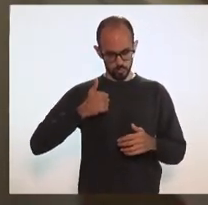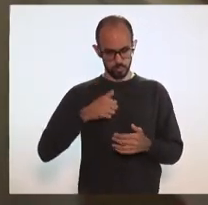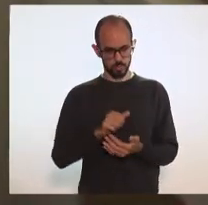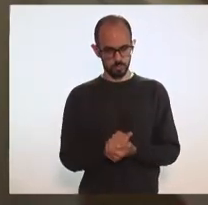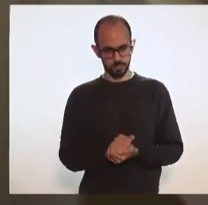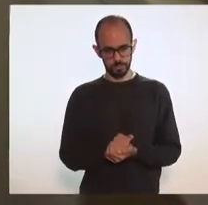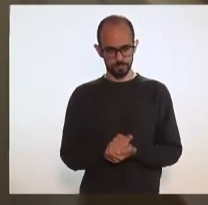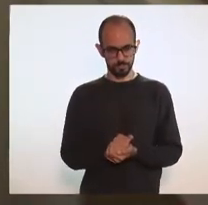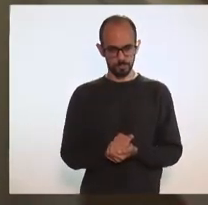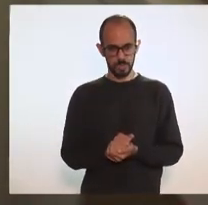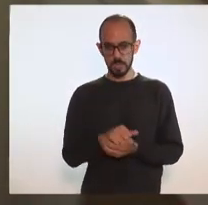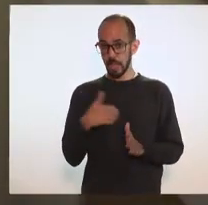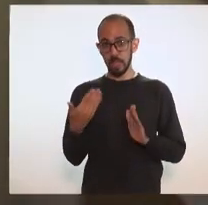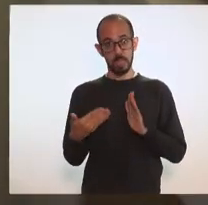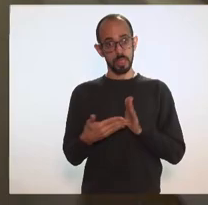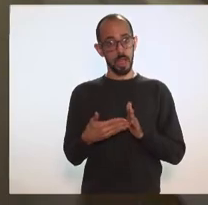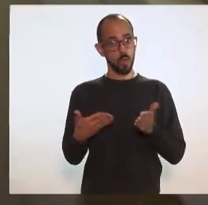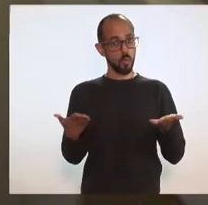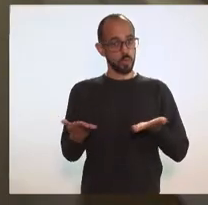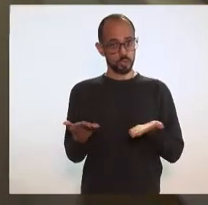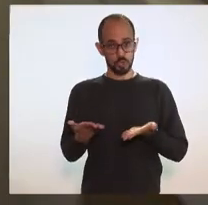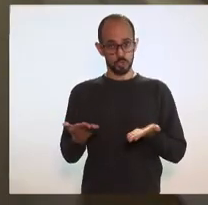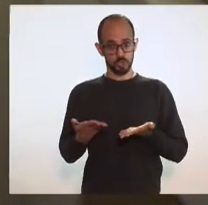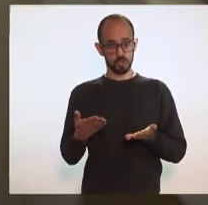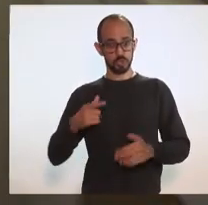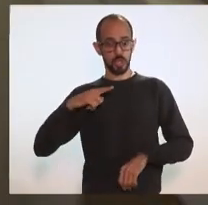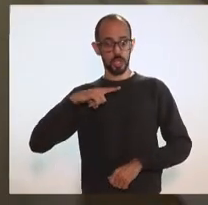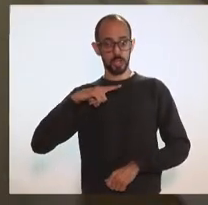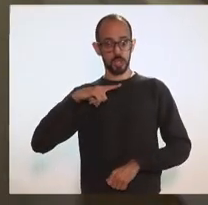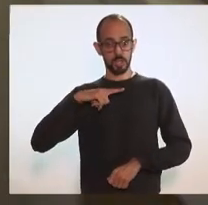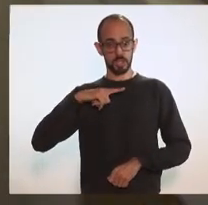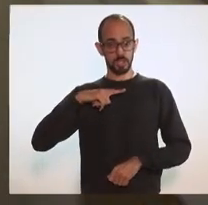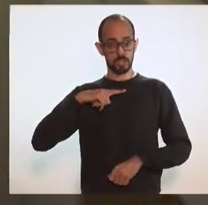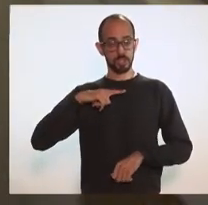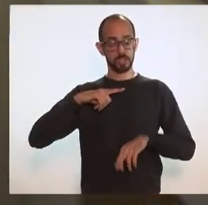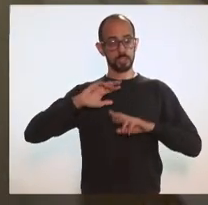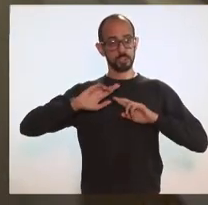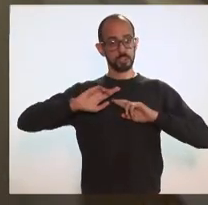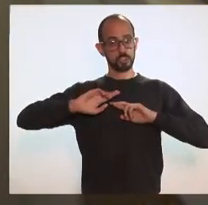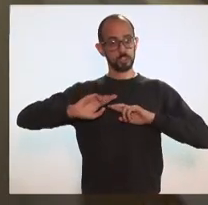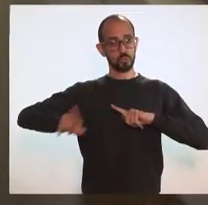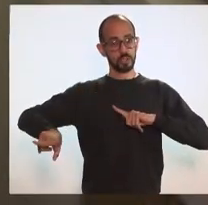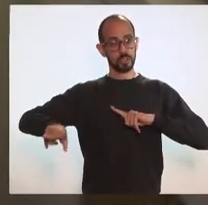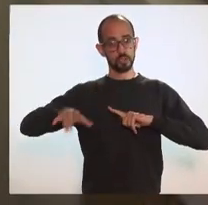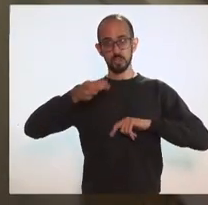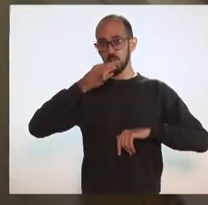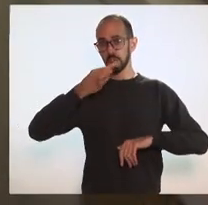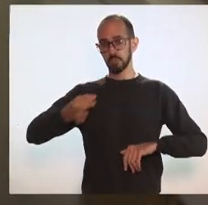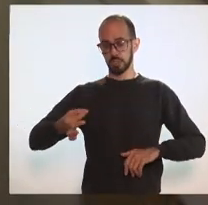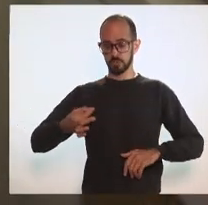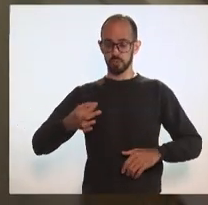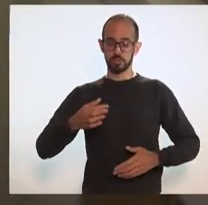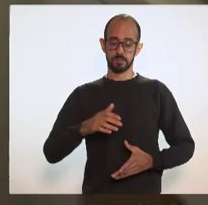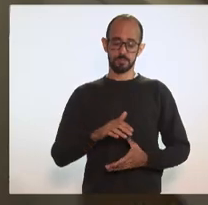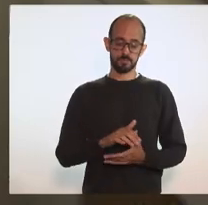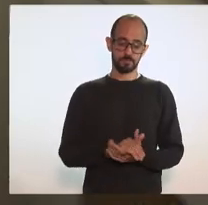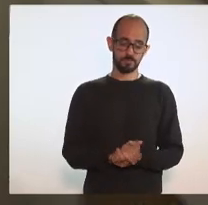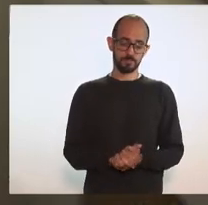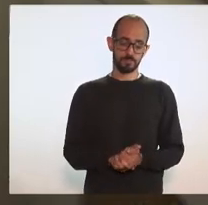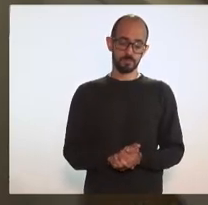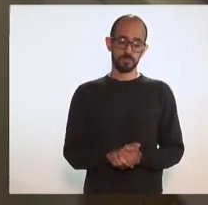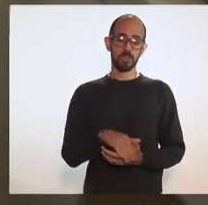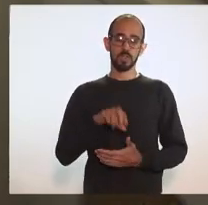e até hoje existem de Inter gr6 e eu vou aqui